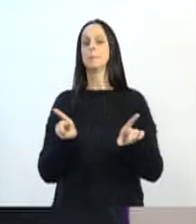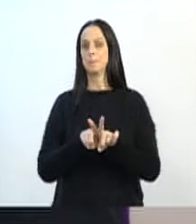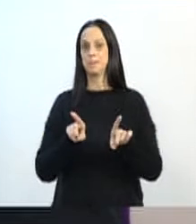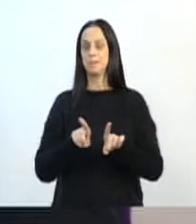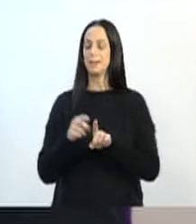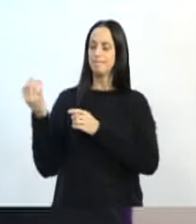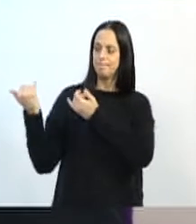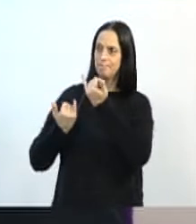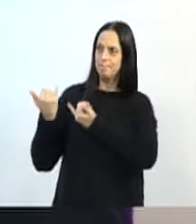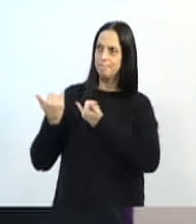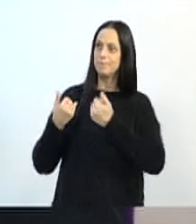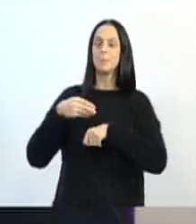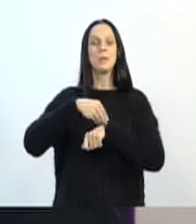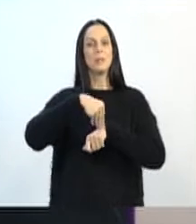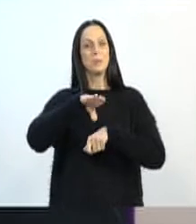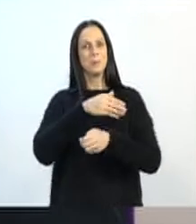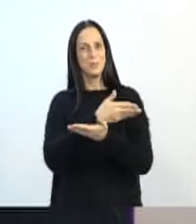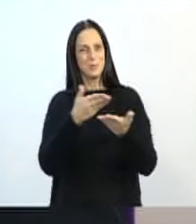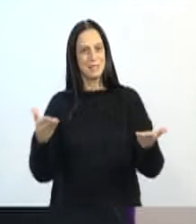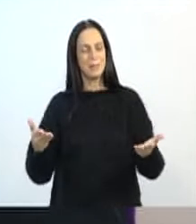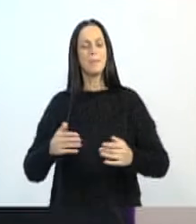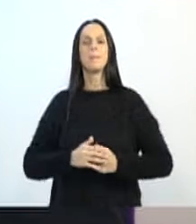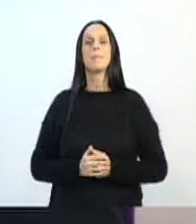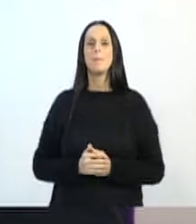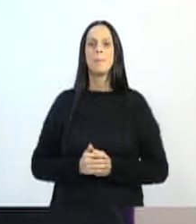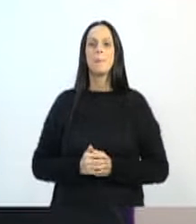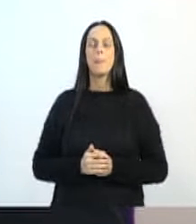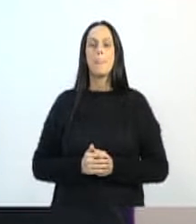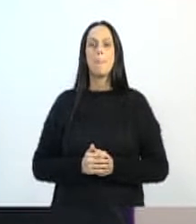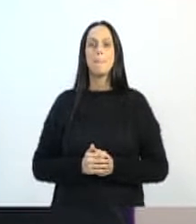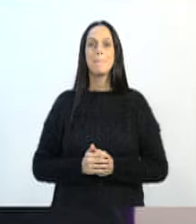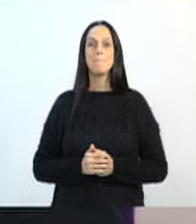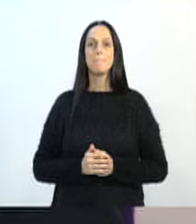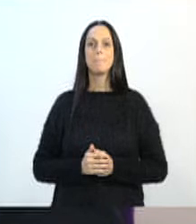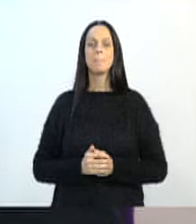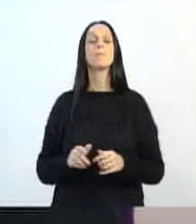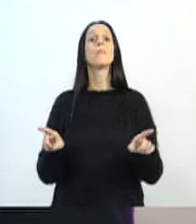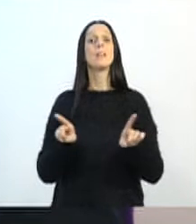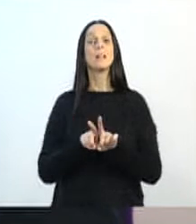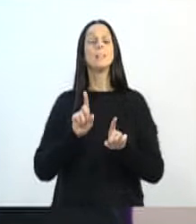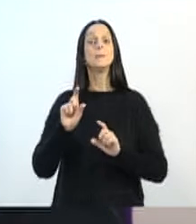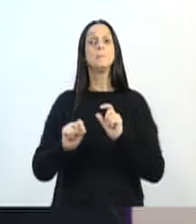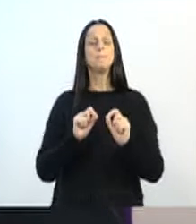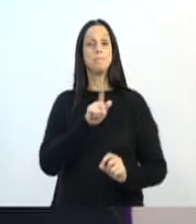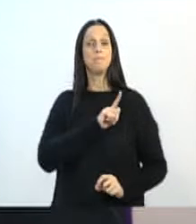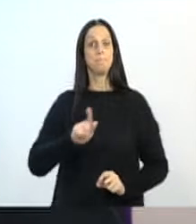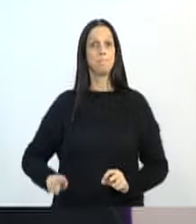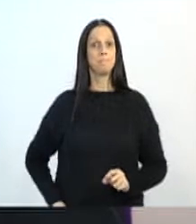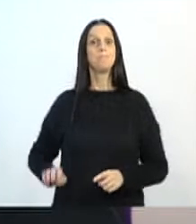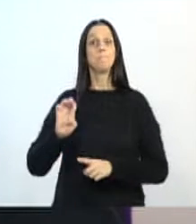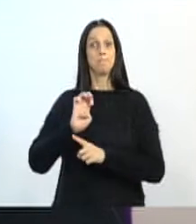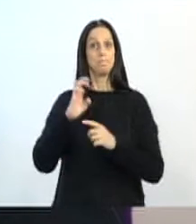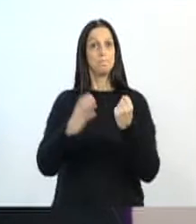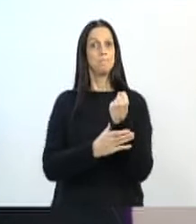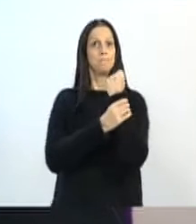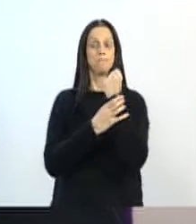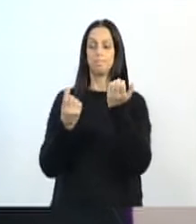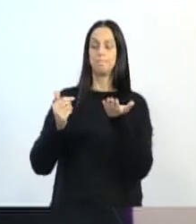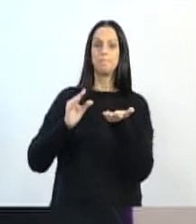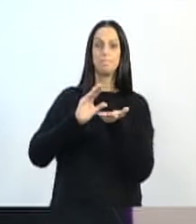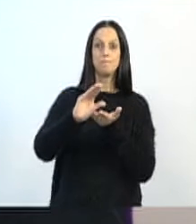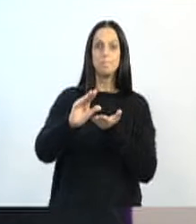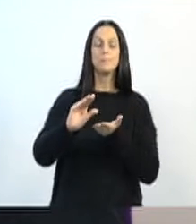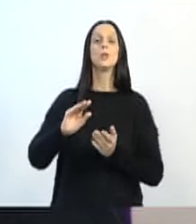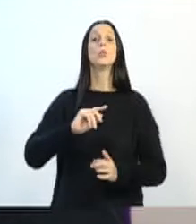Informações repassadas ao prefeito municipal. E a garantia de que o governo do Estado libere os recursos do Plano